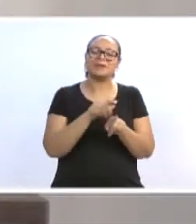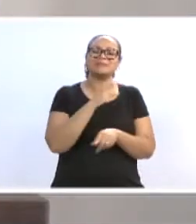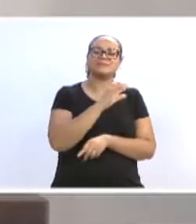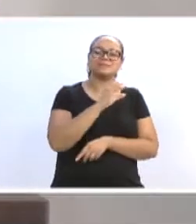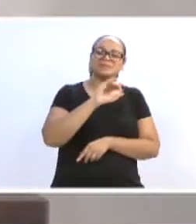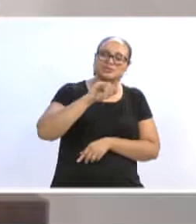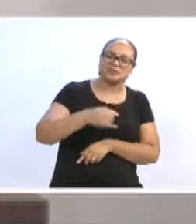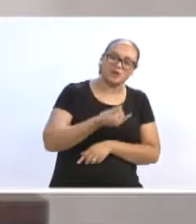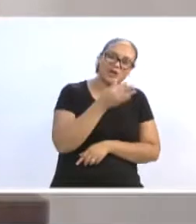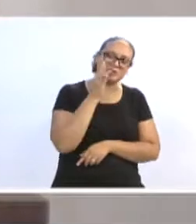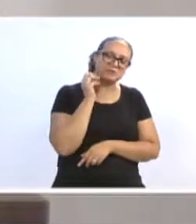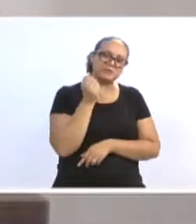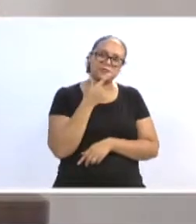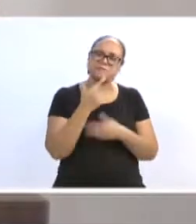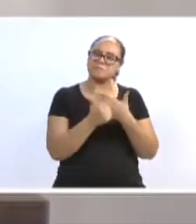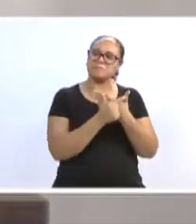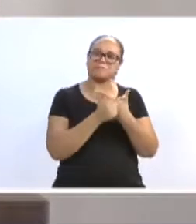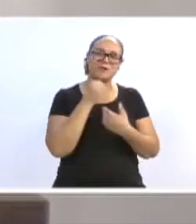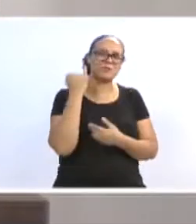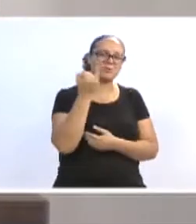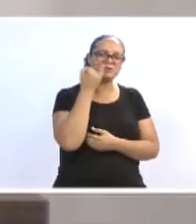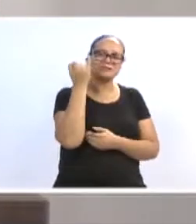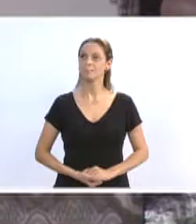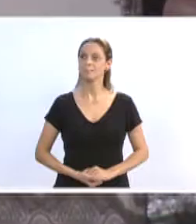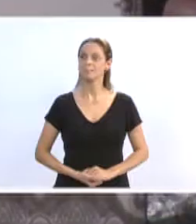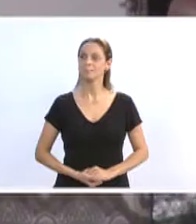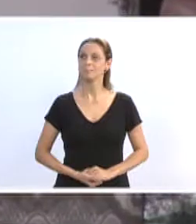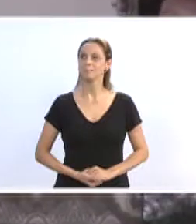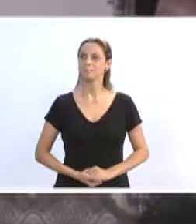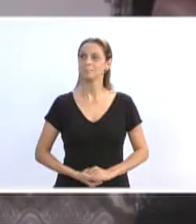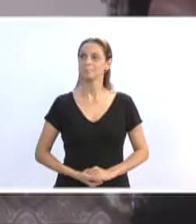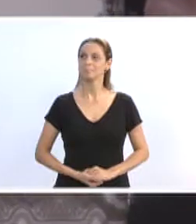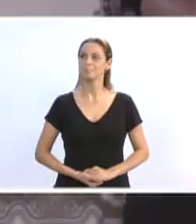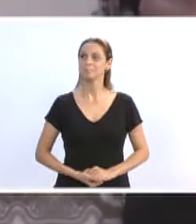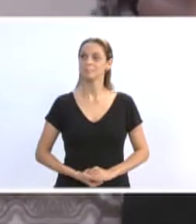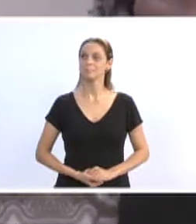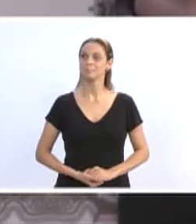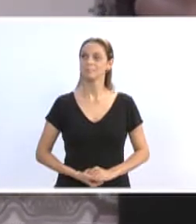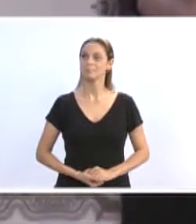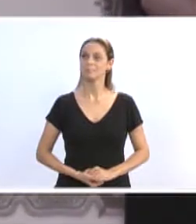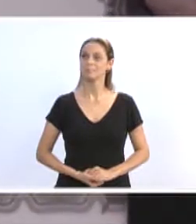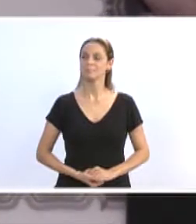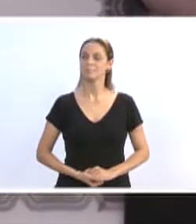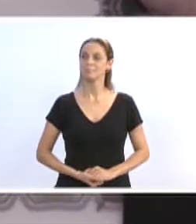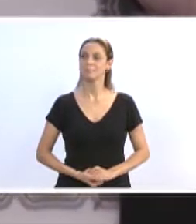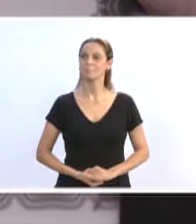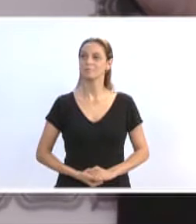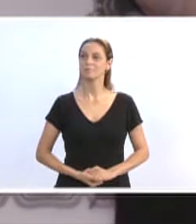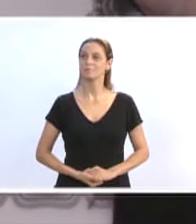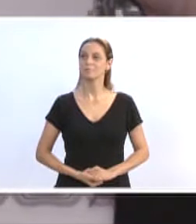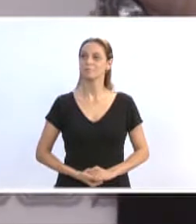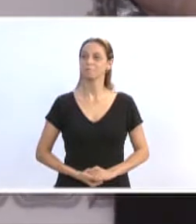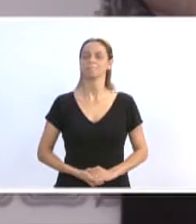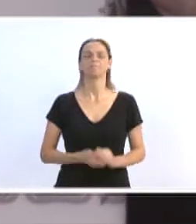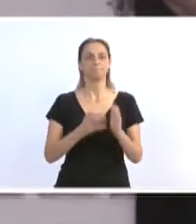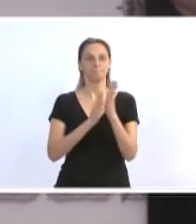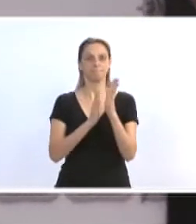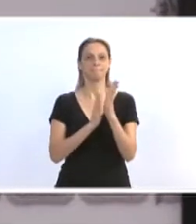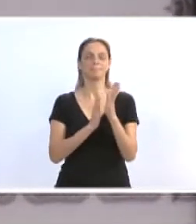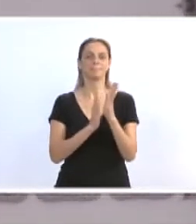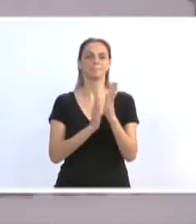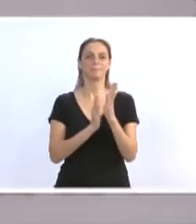parlamentar Silvio Zimmermann prestou homenagem à Biblioteca da FURB pelos 50 anos de fundação, com um